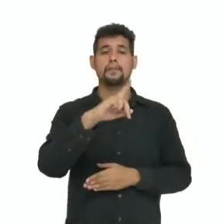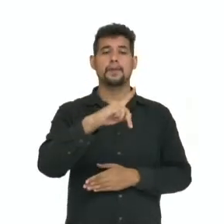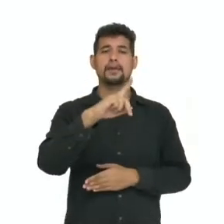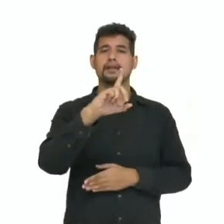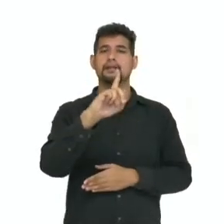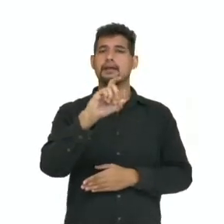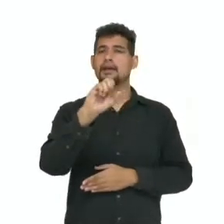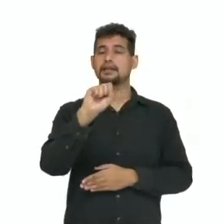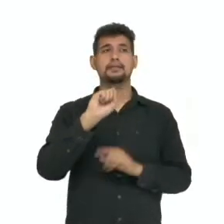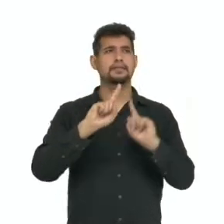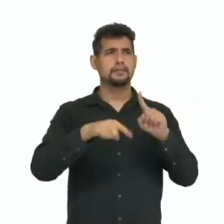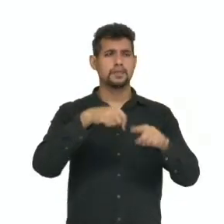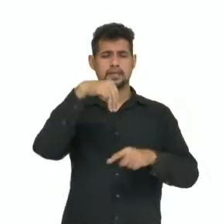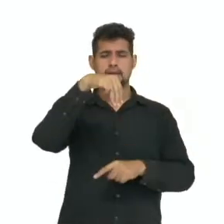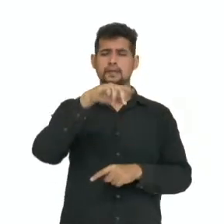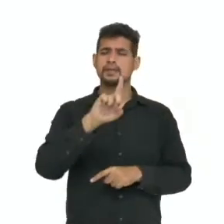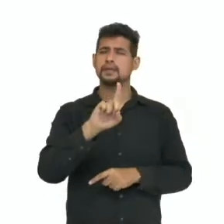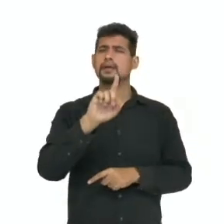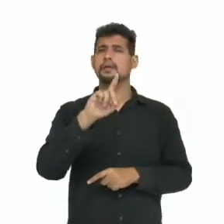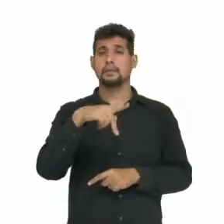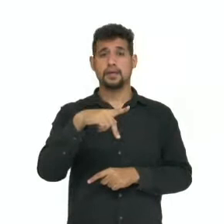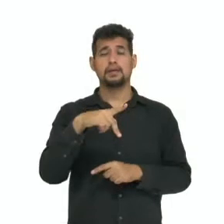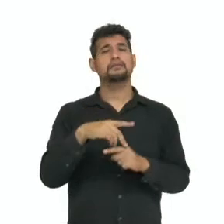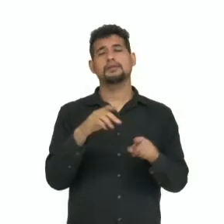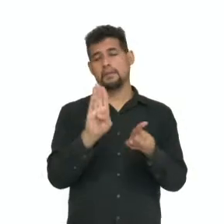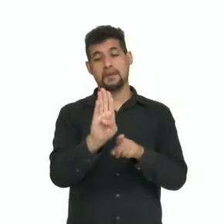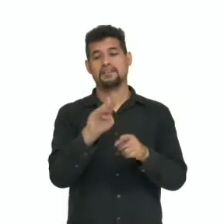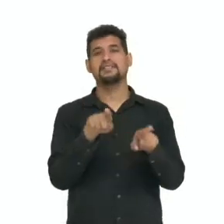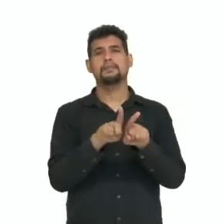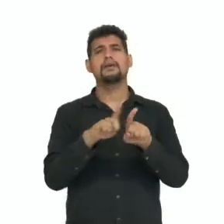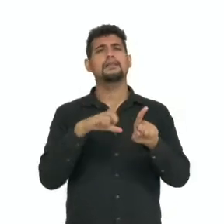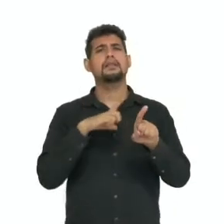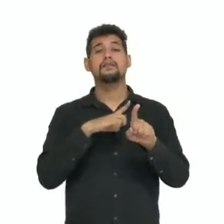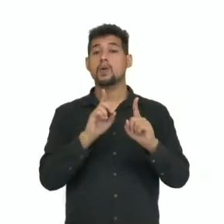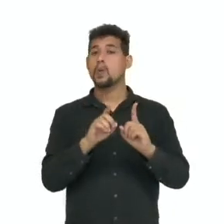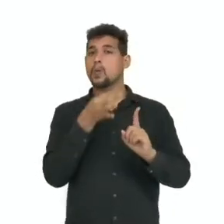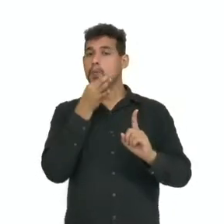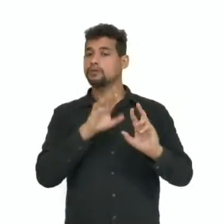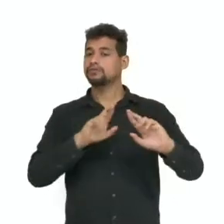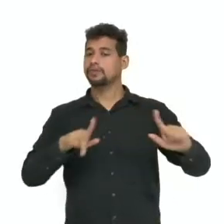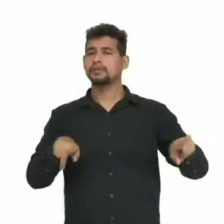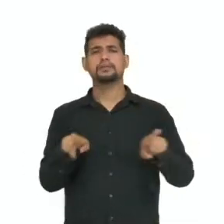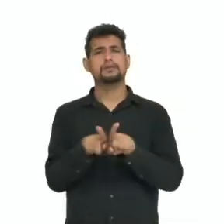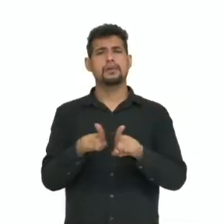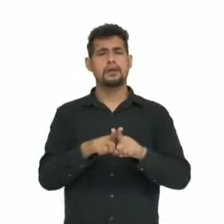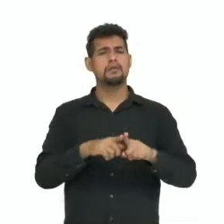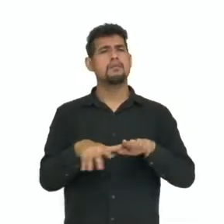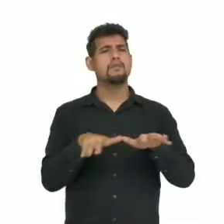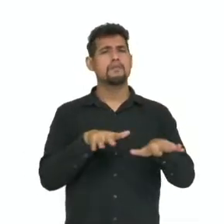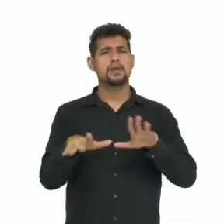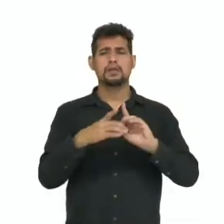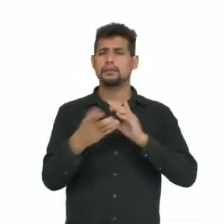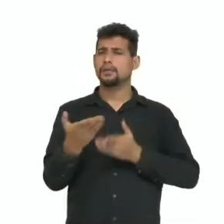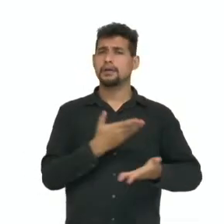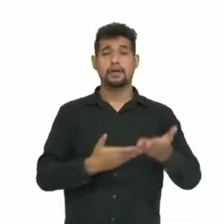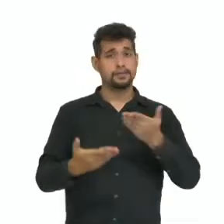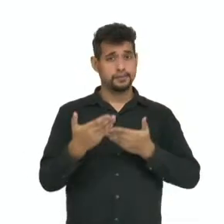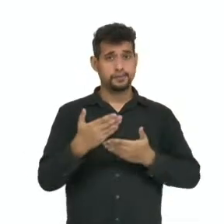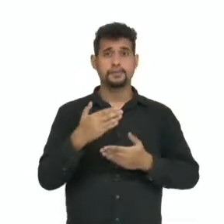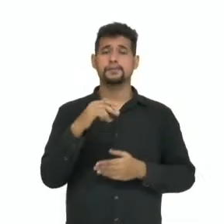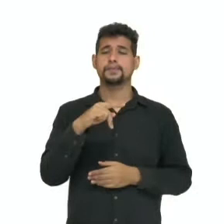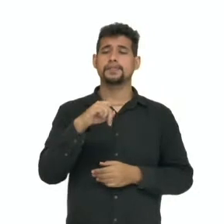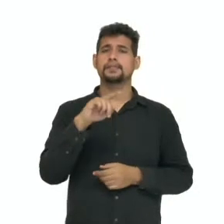O MDB, o Partido de Oposição, deu origem ao Partido do Movimento Democrático Brasileiro,